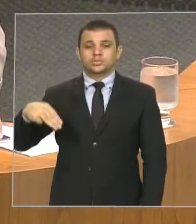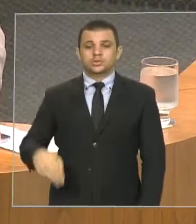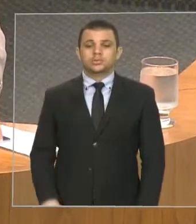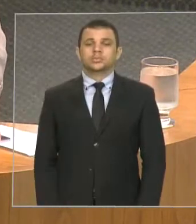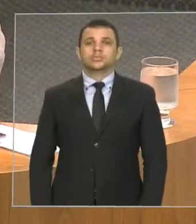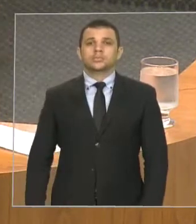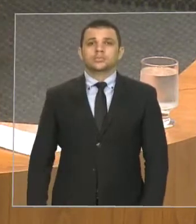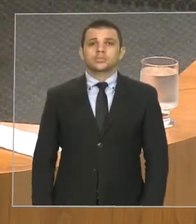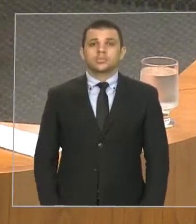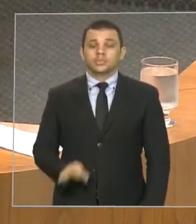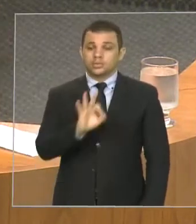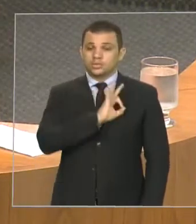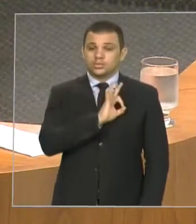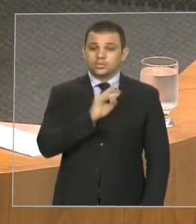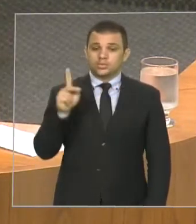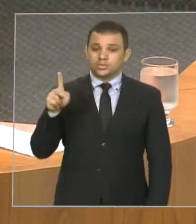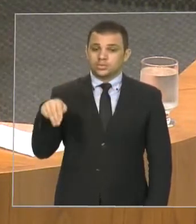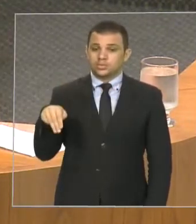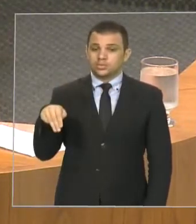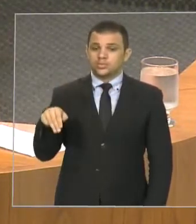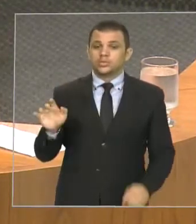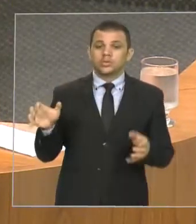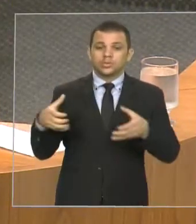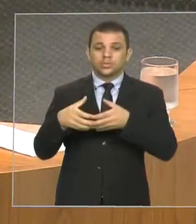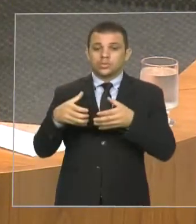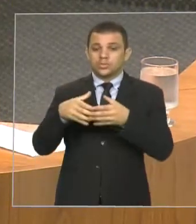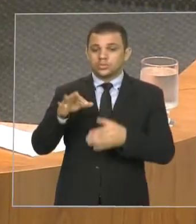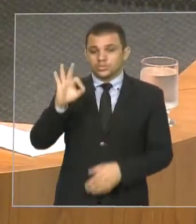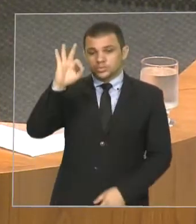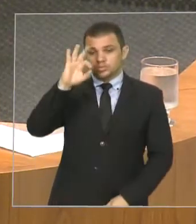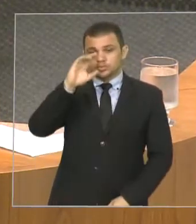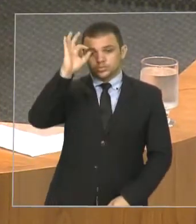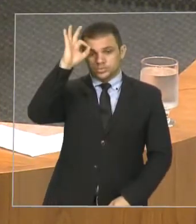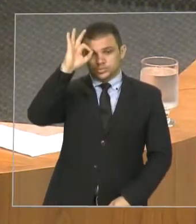Defender a Polícia Militar, praças e oficiais.